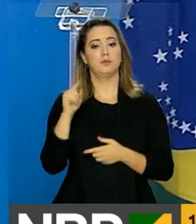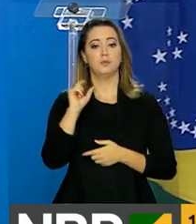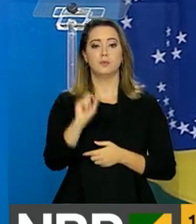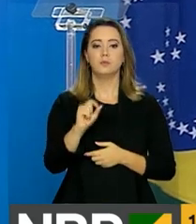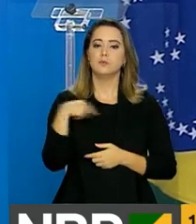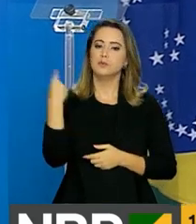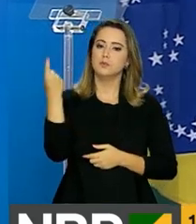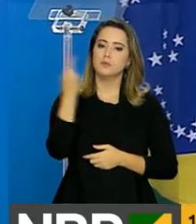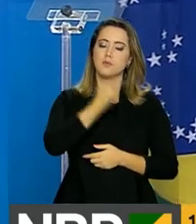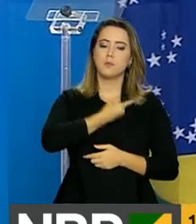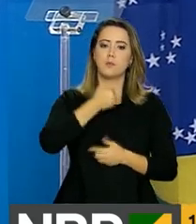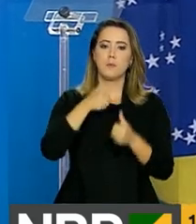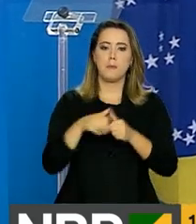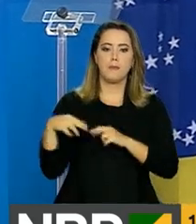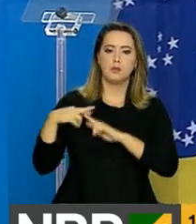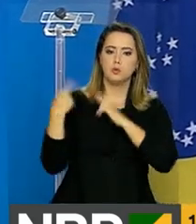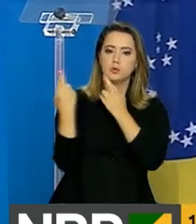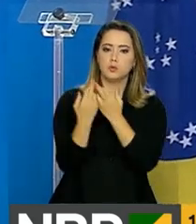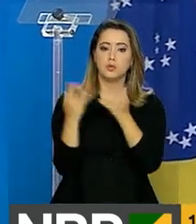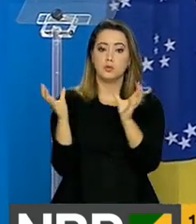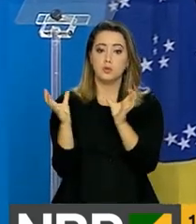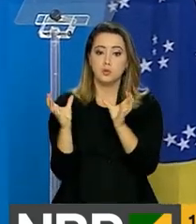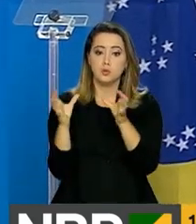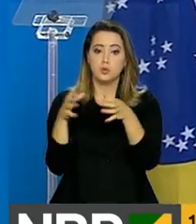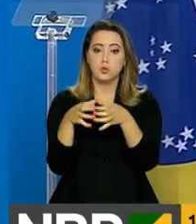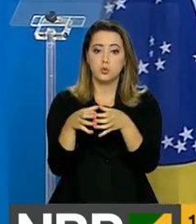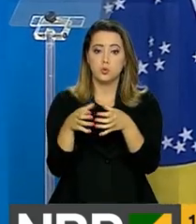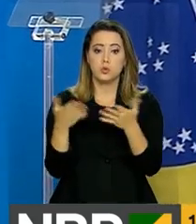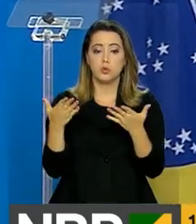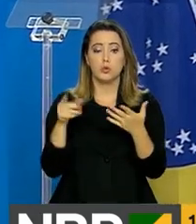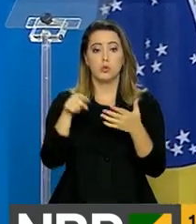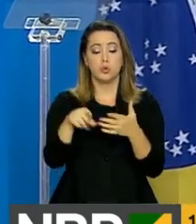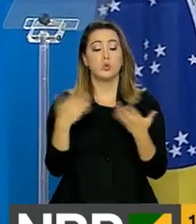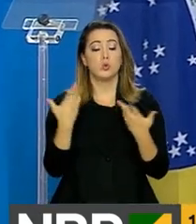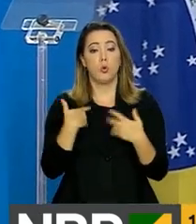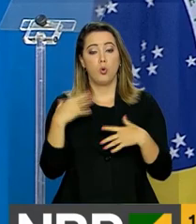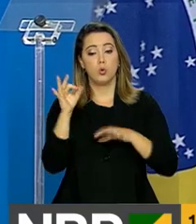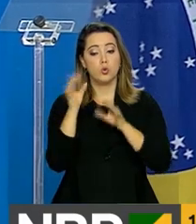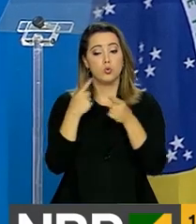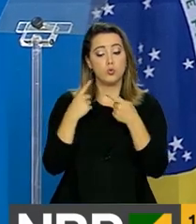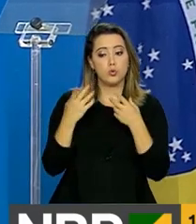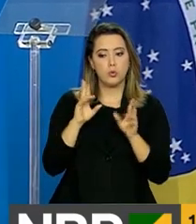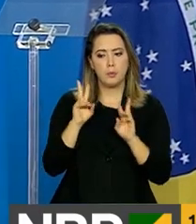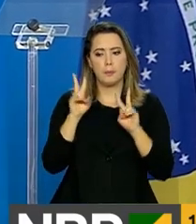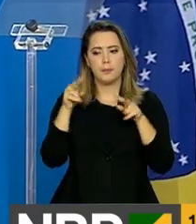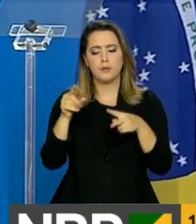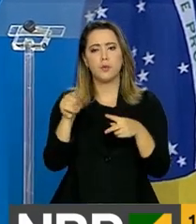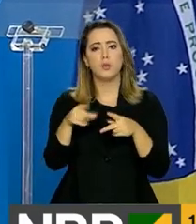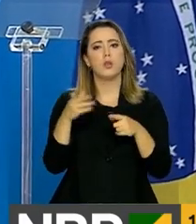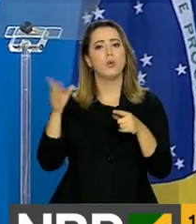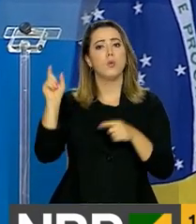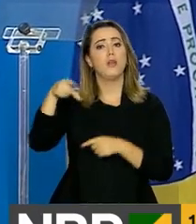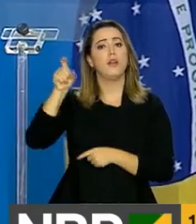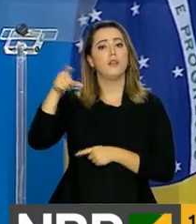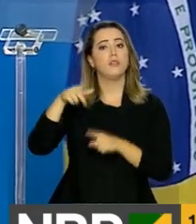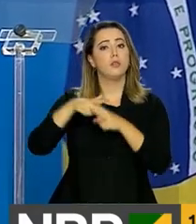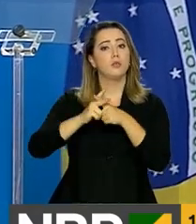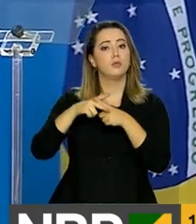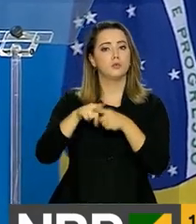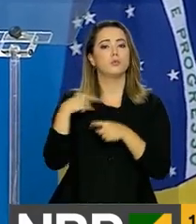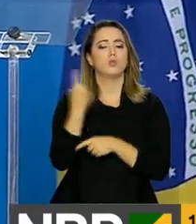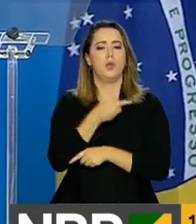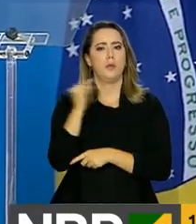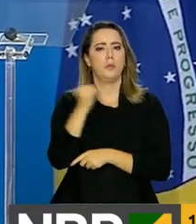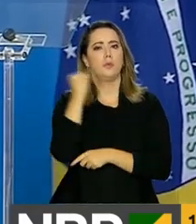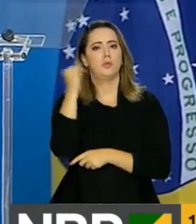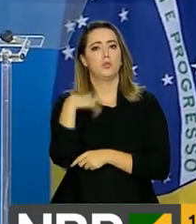nós nos reunimos hoje em torno do cartão reforma que é um dos pilares da nossa política habitacional